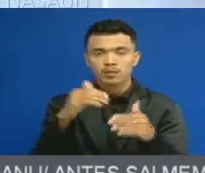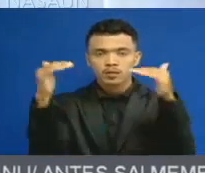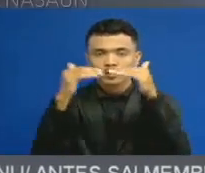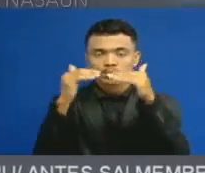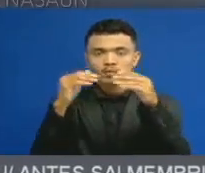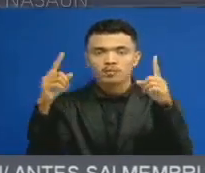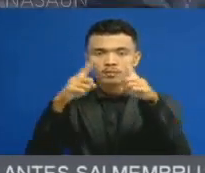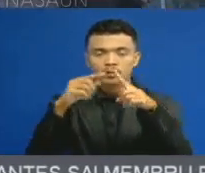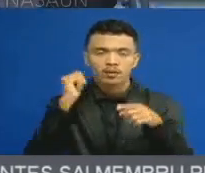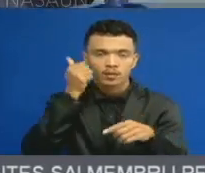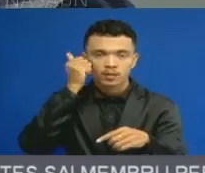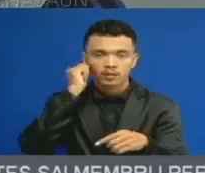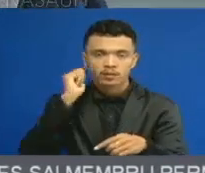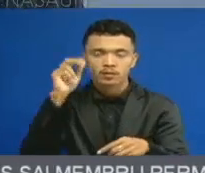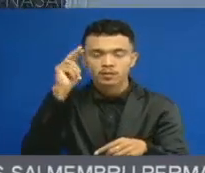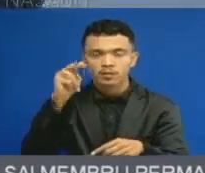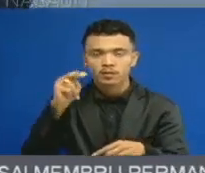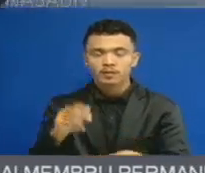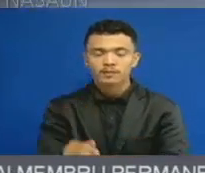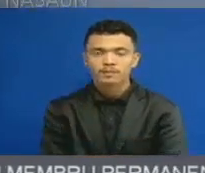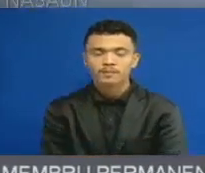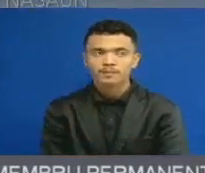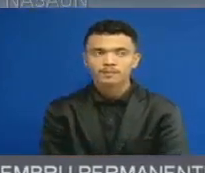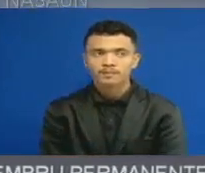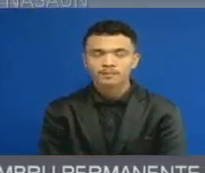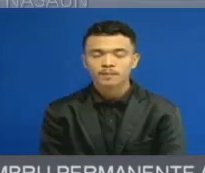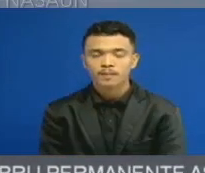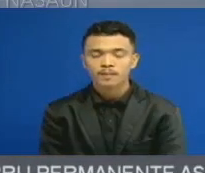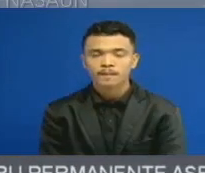reunião ASEAN Nien. Manuel Guzmão, Domingos de Deus, ba RTTL.